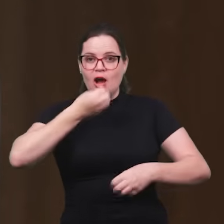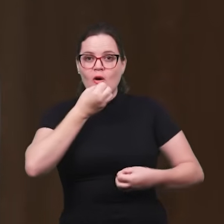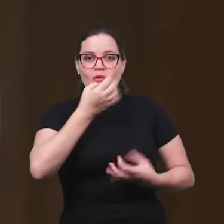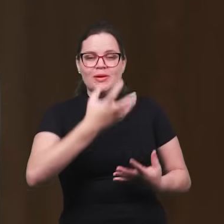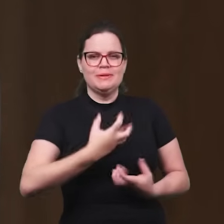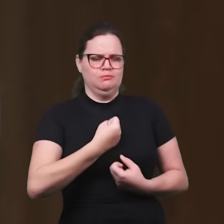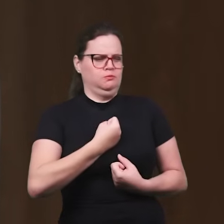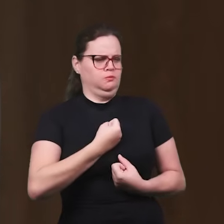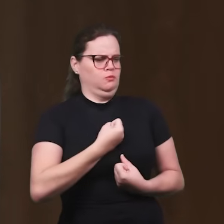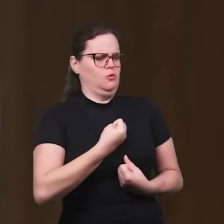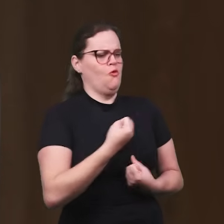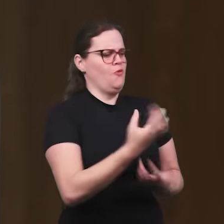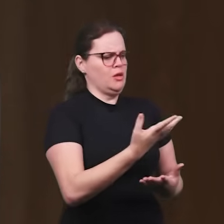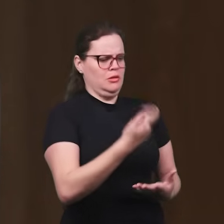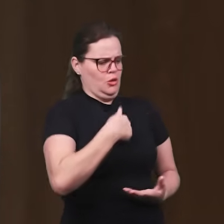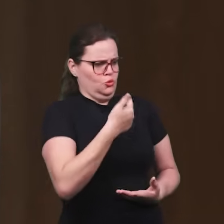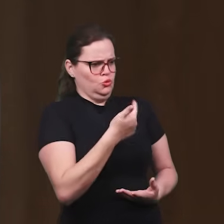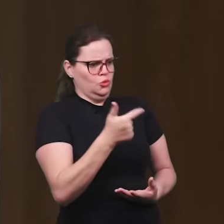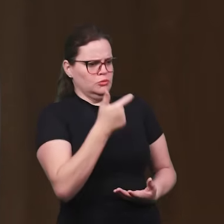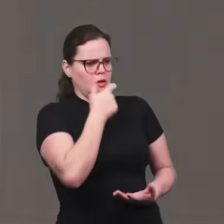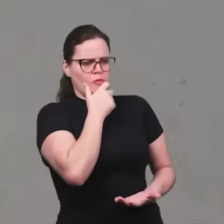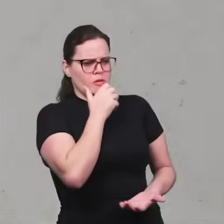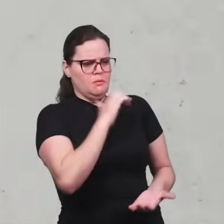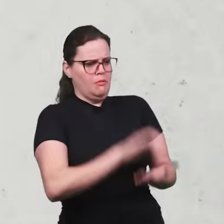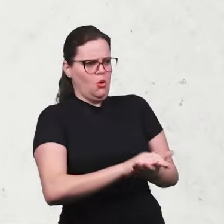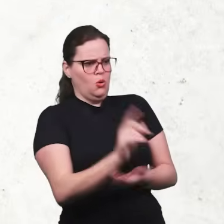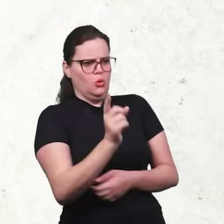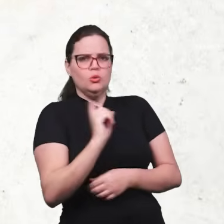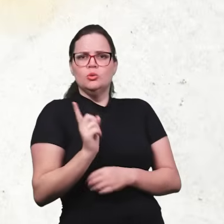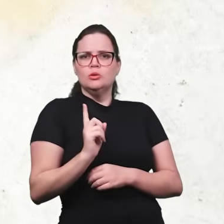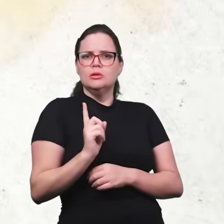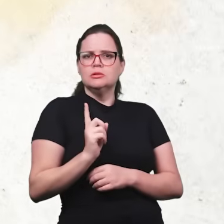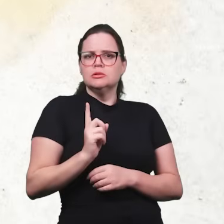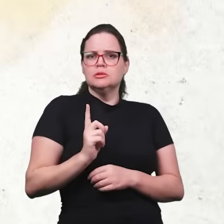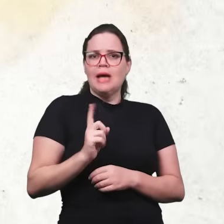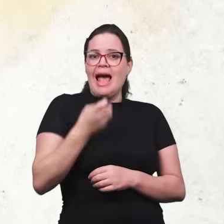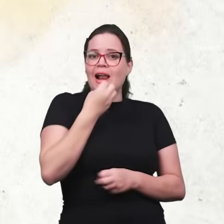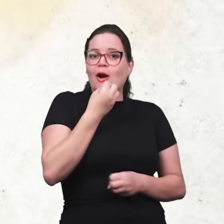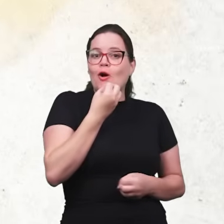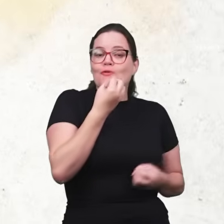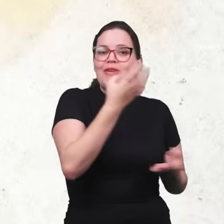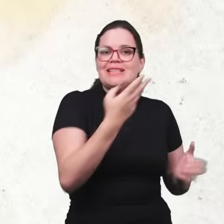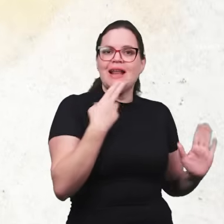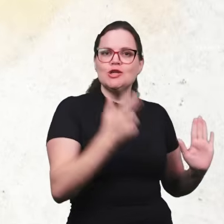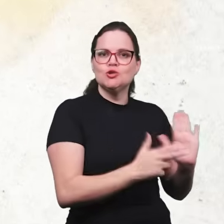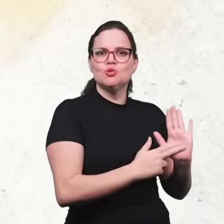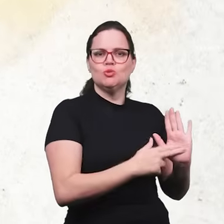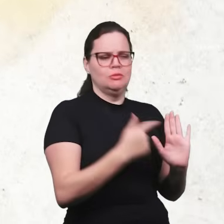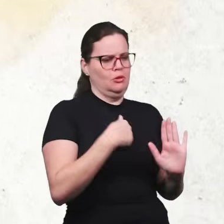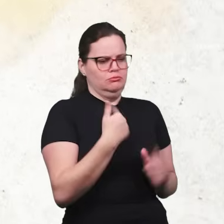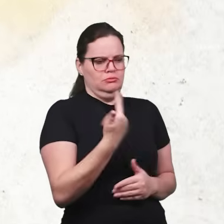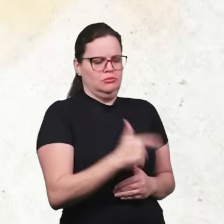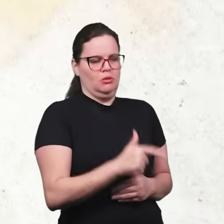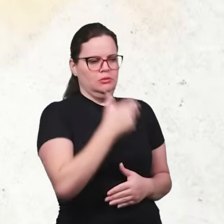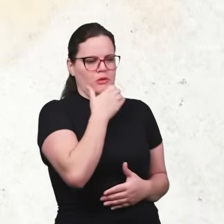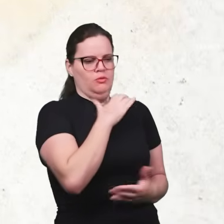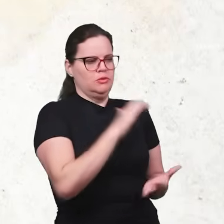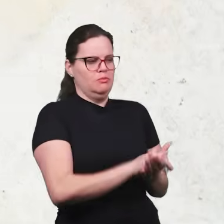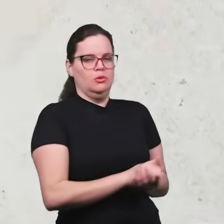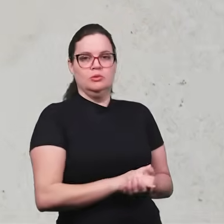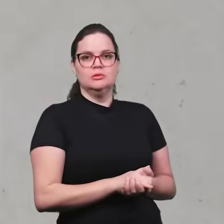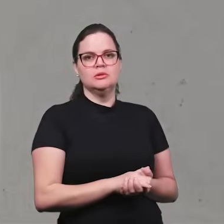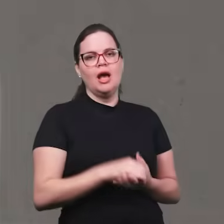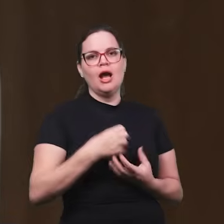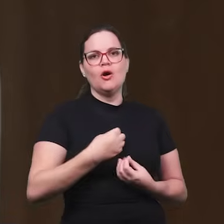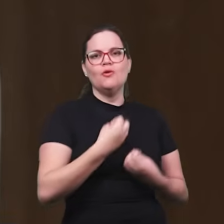fala com o Senhor Jesus no versículo 17, não tenho marido. E aqui, né, André, em